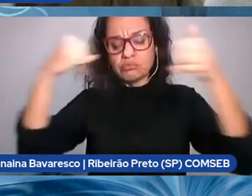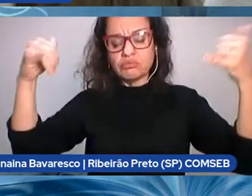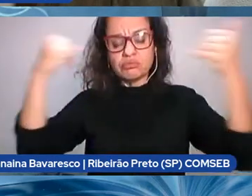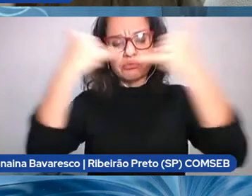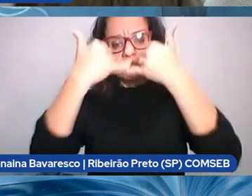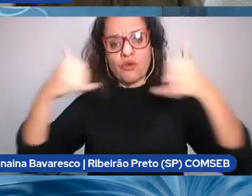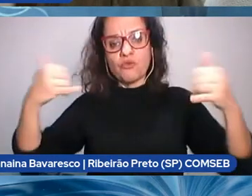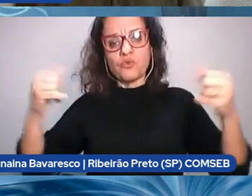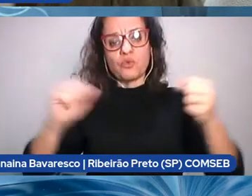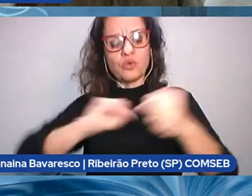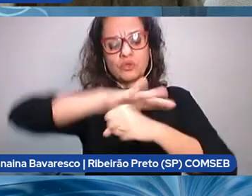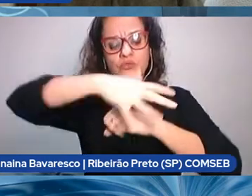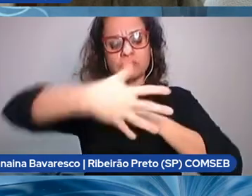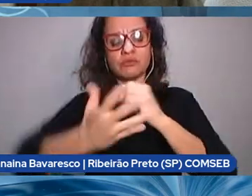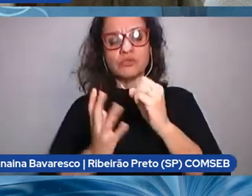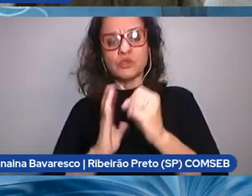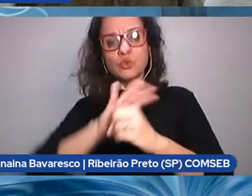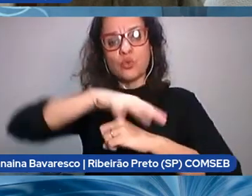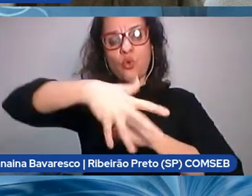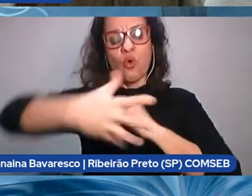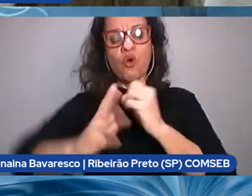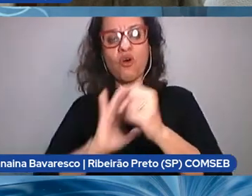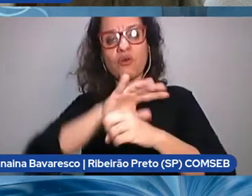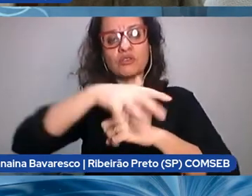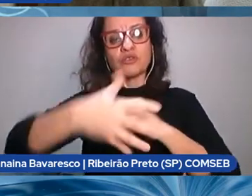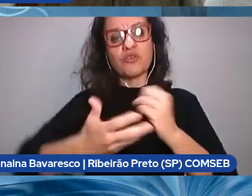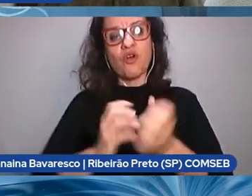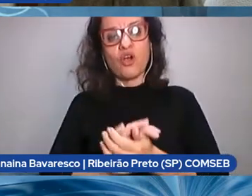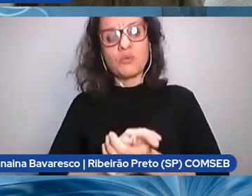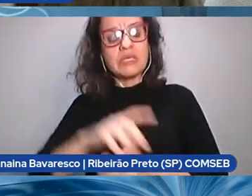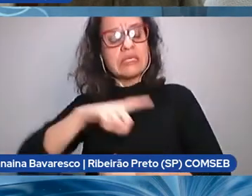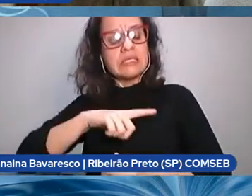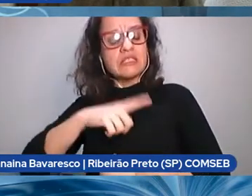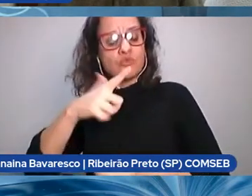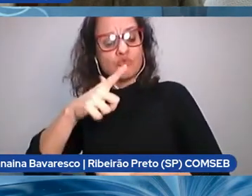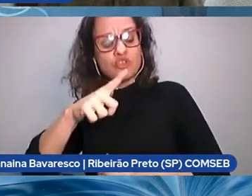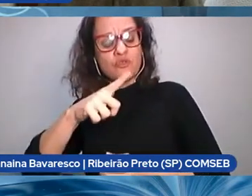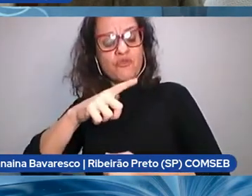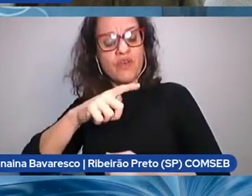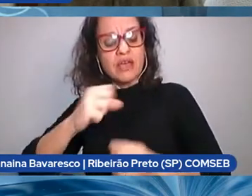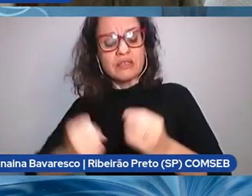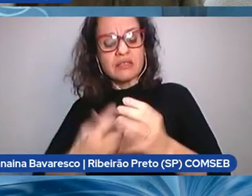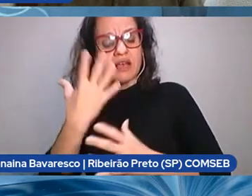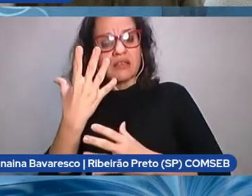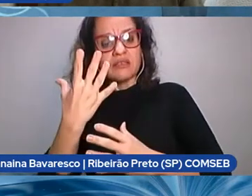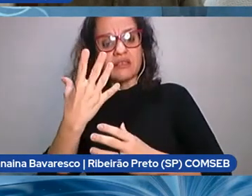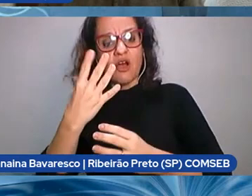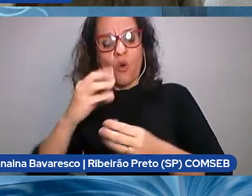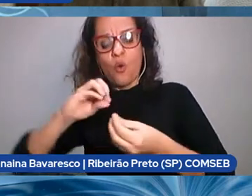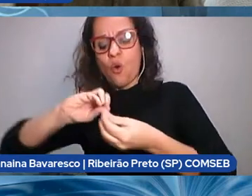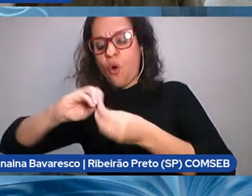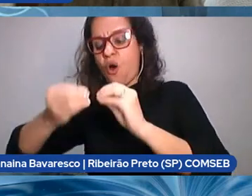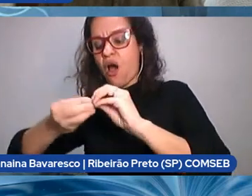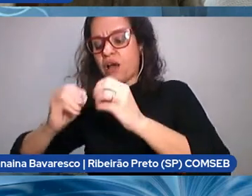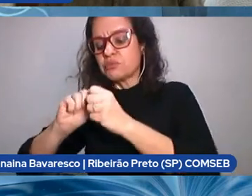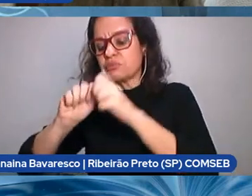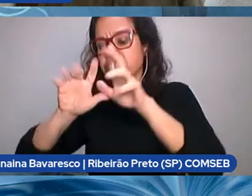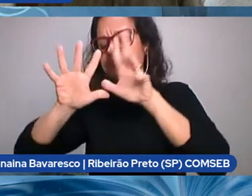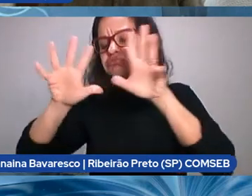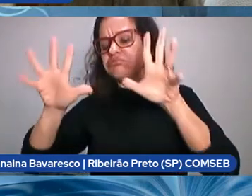universal, dizem que se não existisse essa ação dele, a matéria ficaria